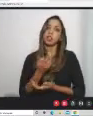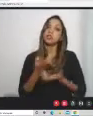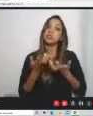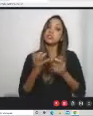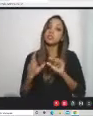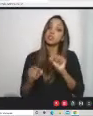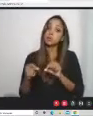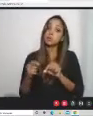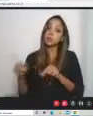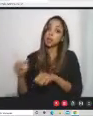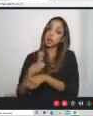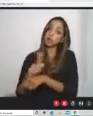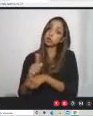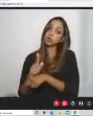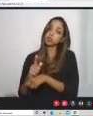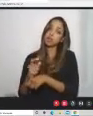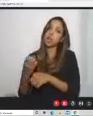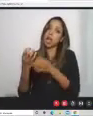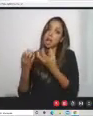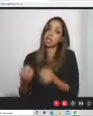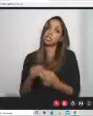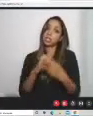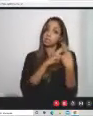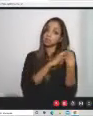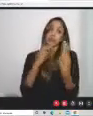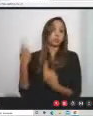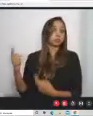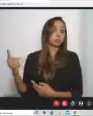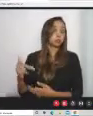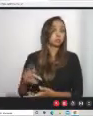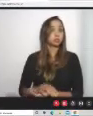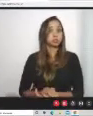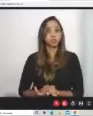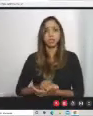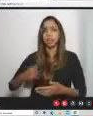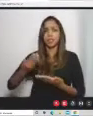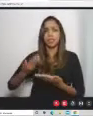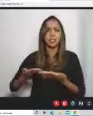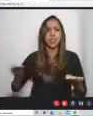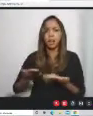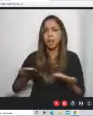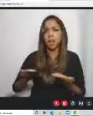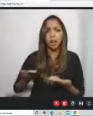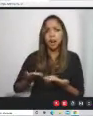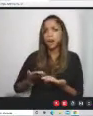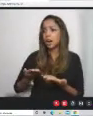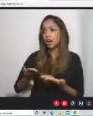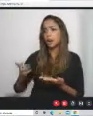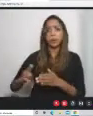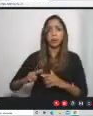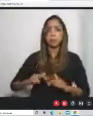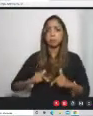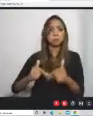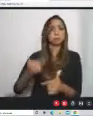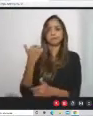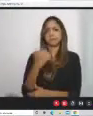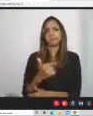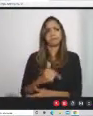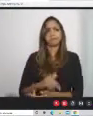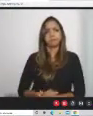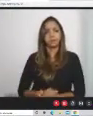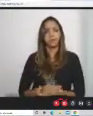sua responsabilidade, que até agora eu não estou vendo. Obrigada a todos e me desculpa, senhor presidente, por ter me estendido